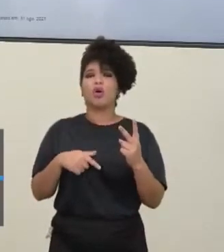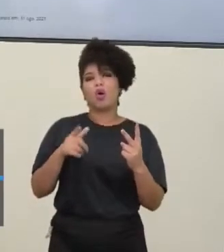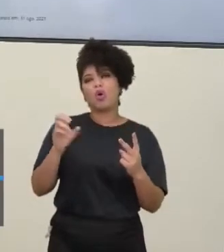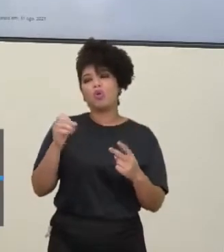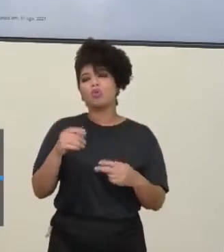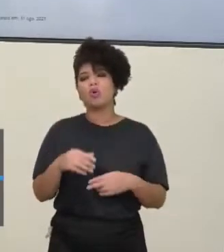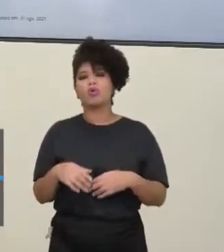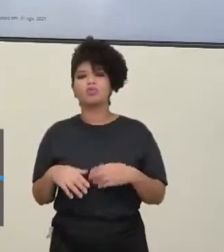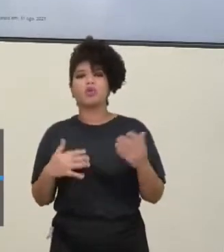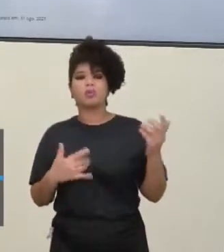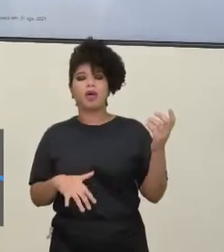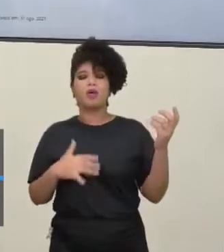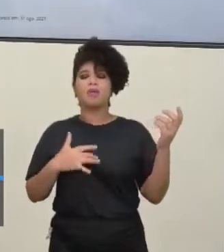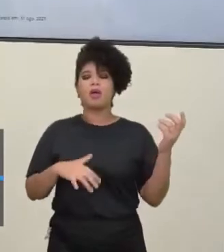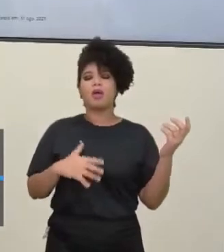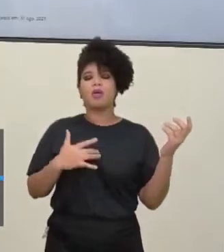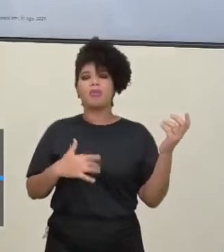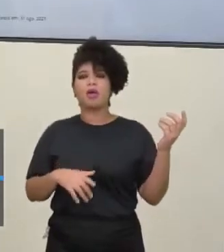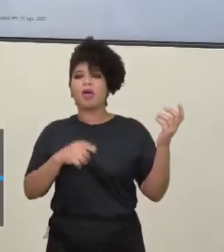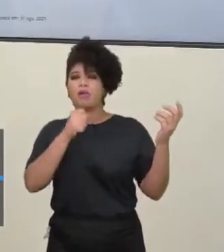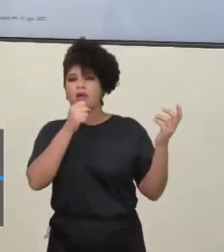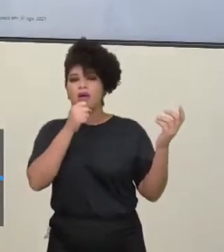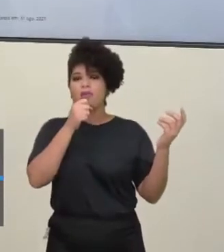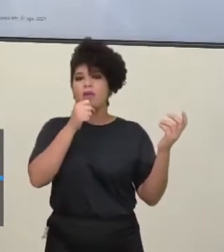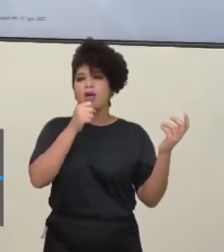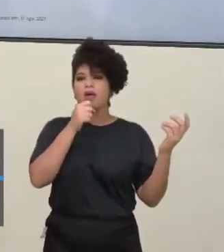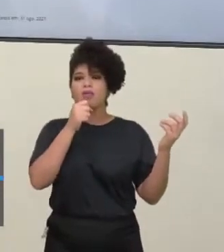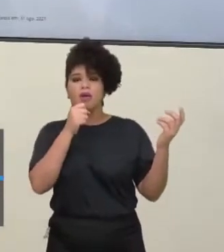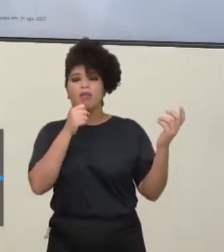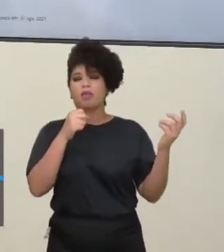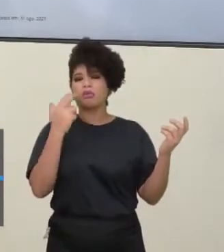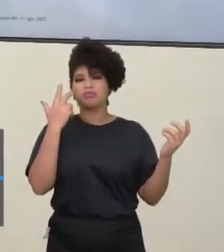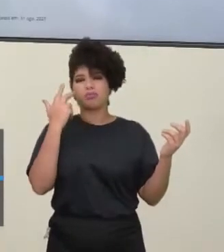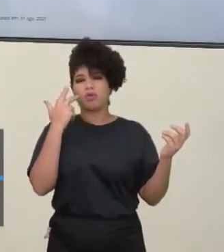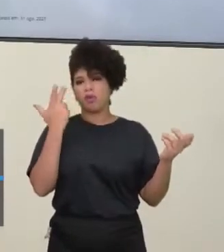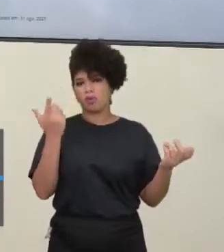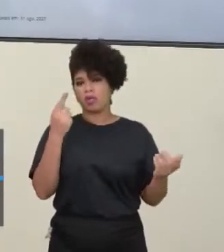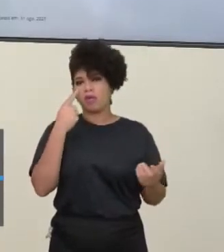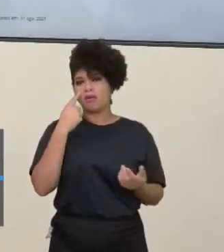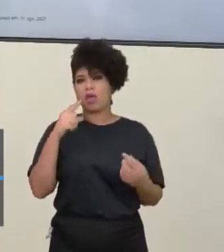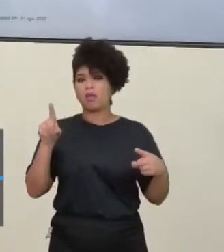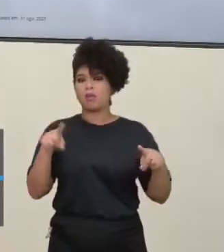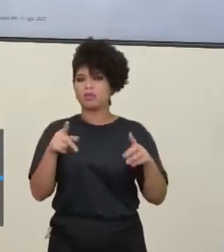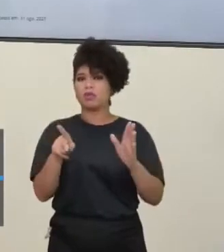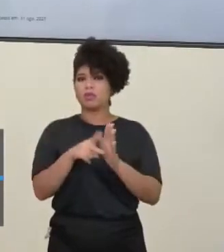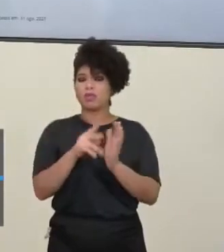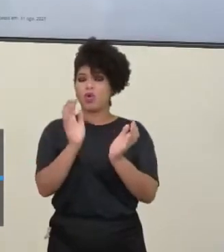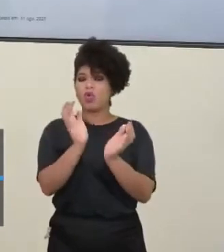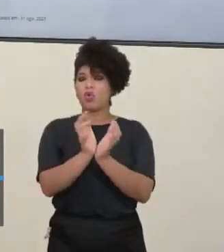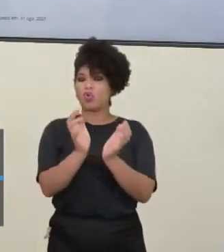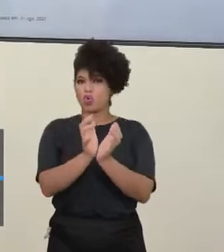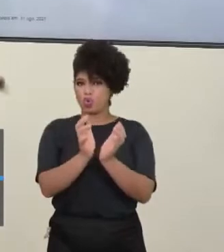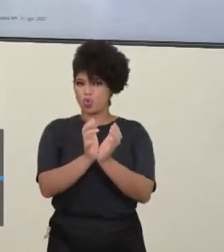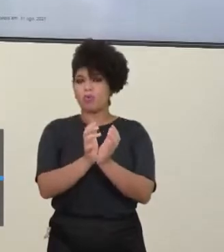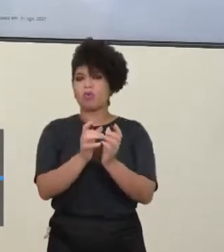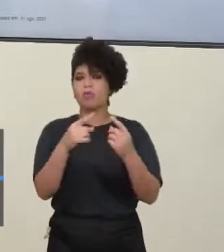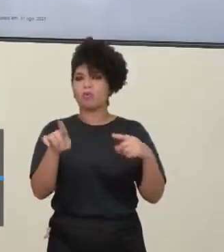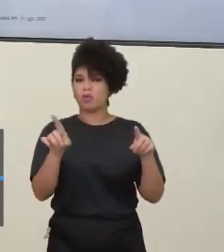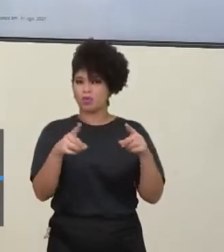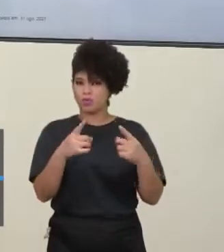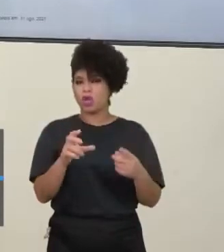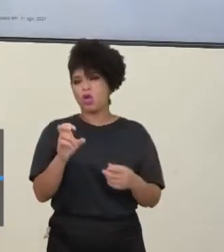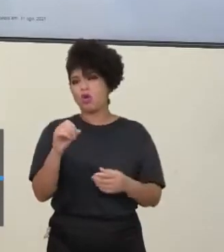barzinho, violão ali, aquele banquinho e acabou, né? Então, assim, essas músicas de orquestra mesmo, essa orquestra, essa banda de